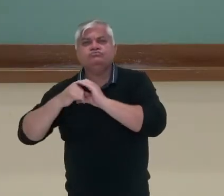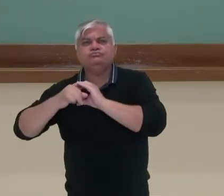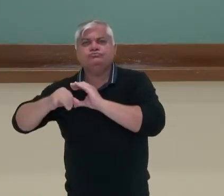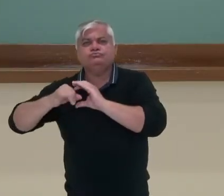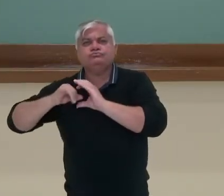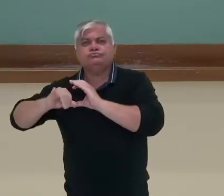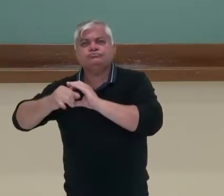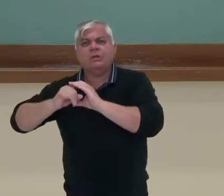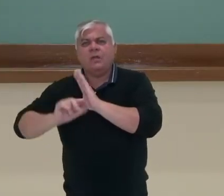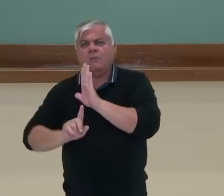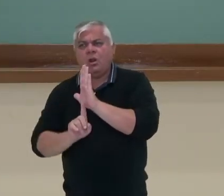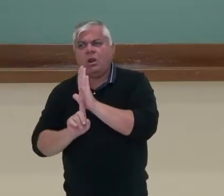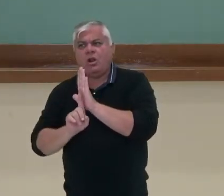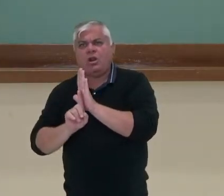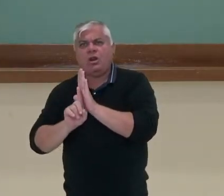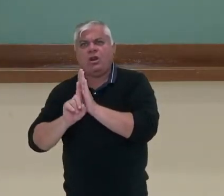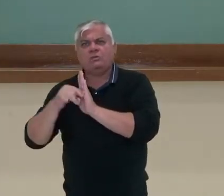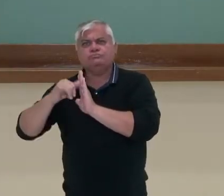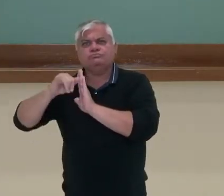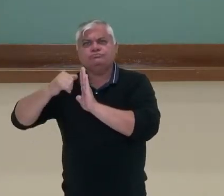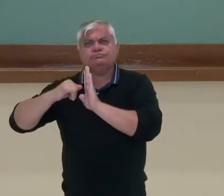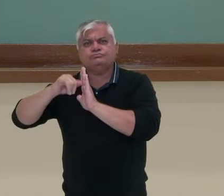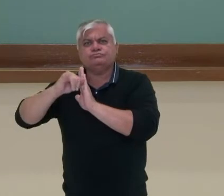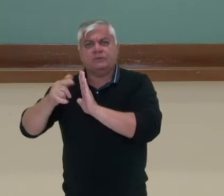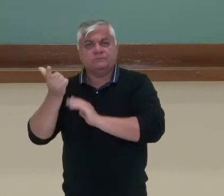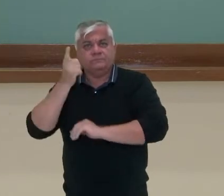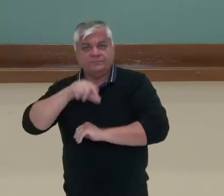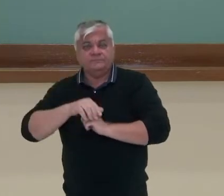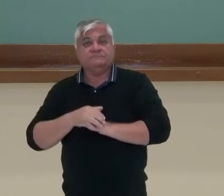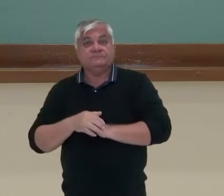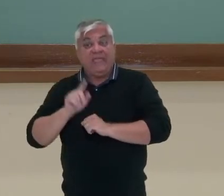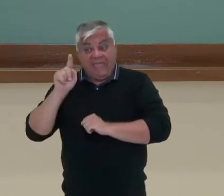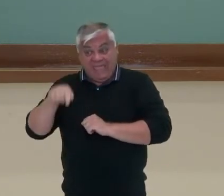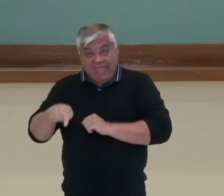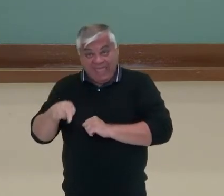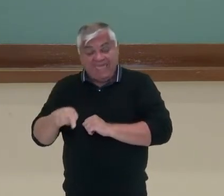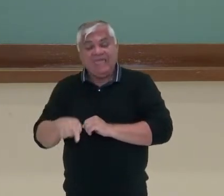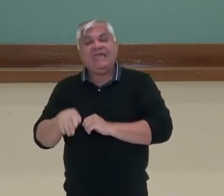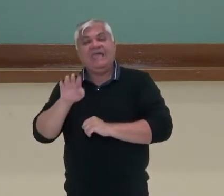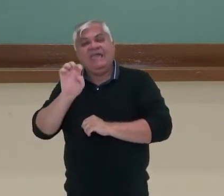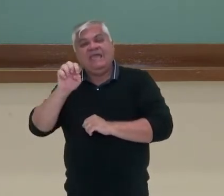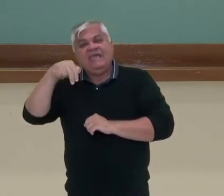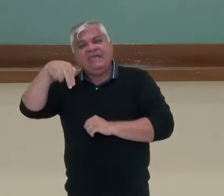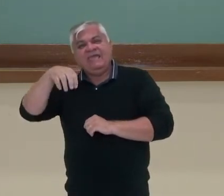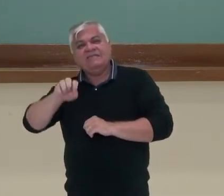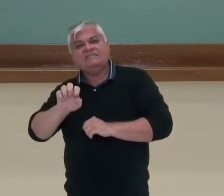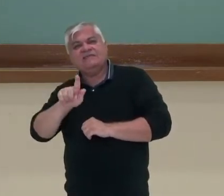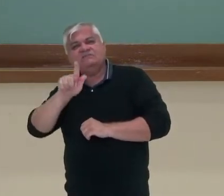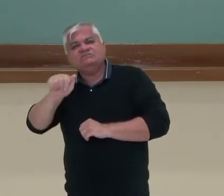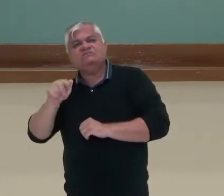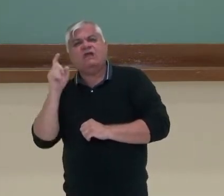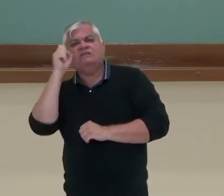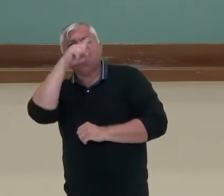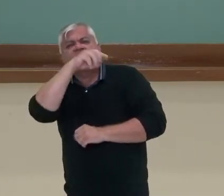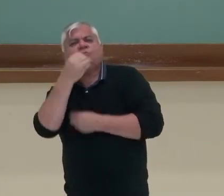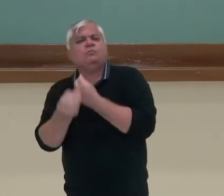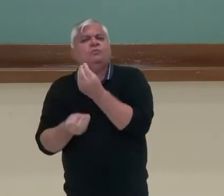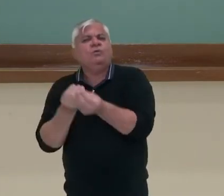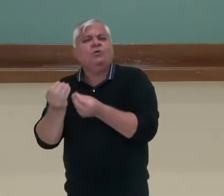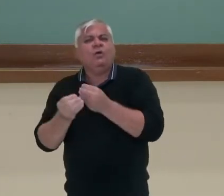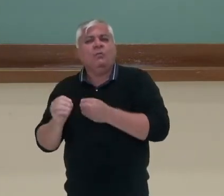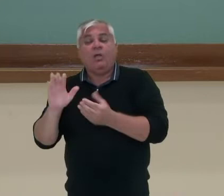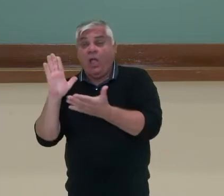deve alcançar para que aí a reação se proceda. E essa é a energia de ativação, que seria essa dificuldade. Então, algumas reações têm